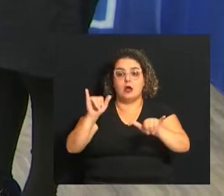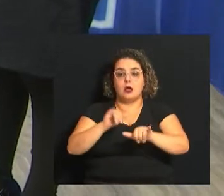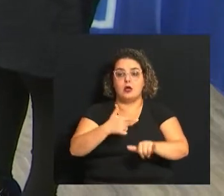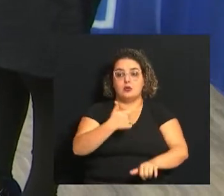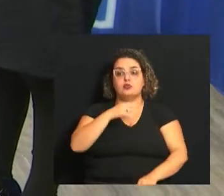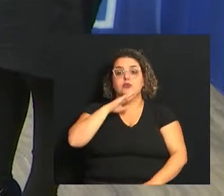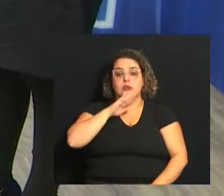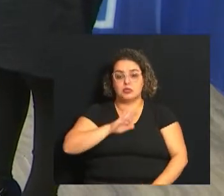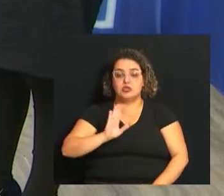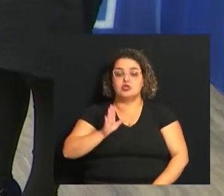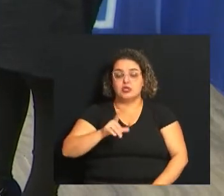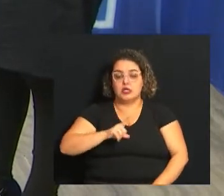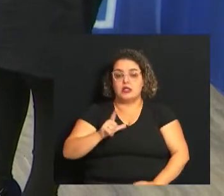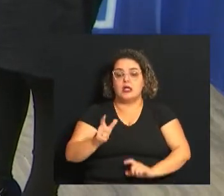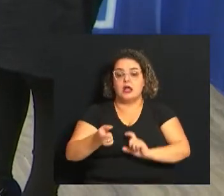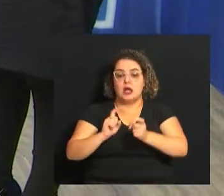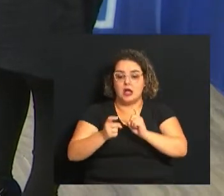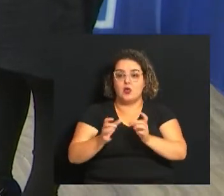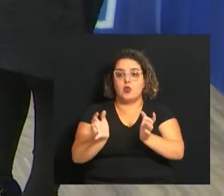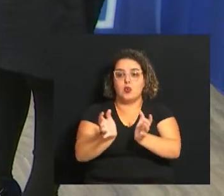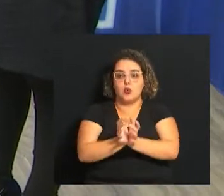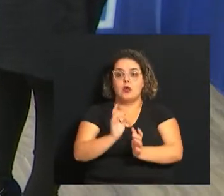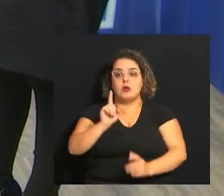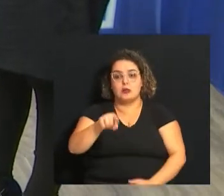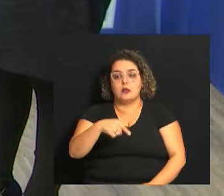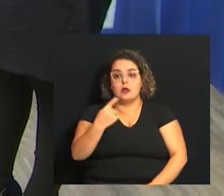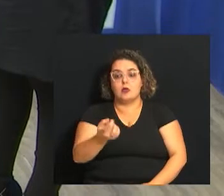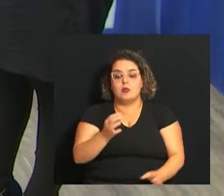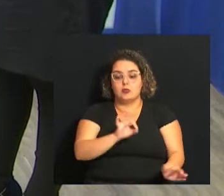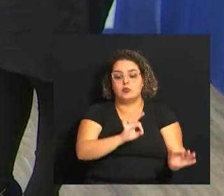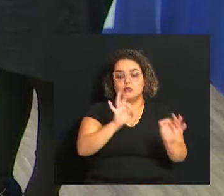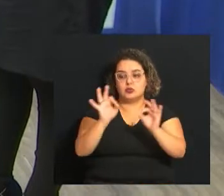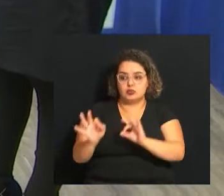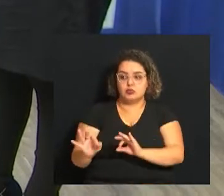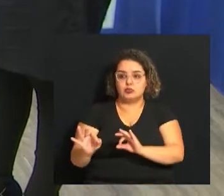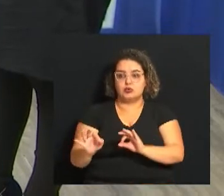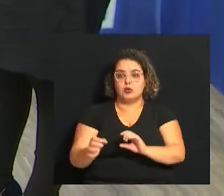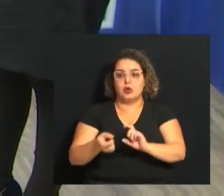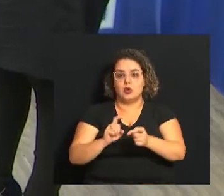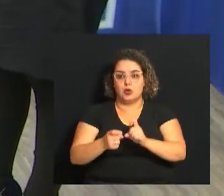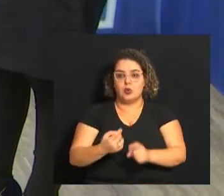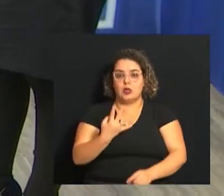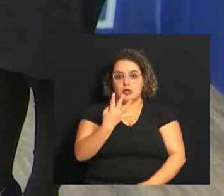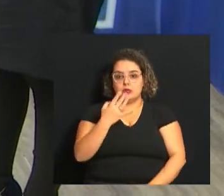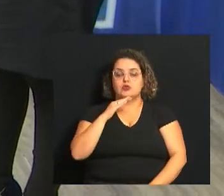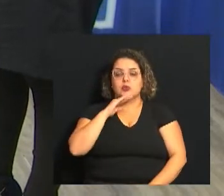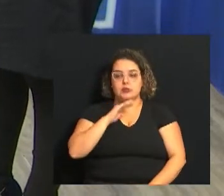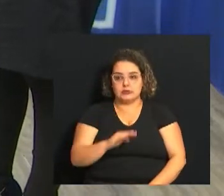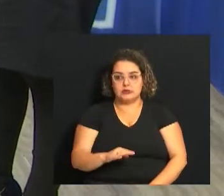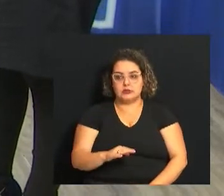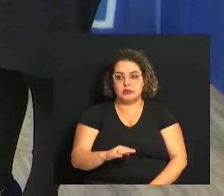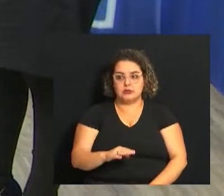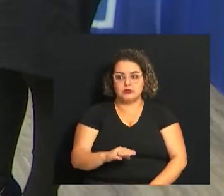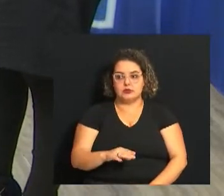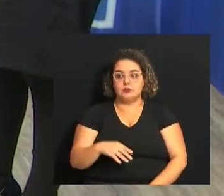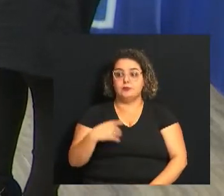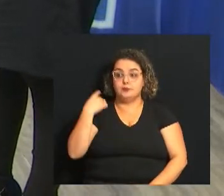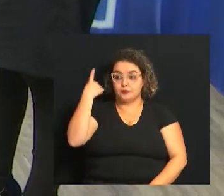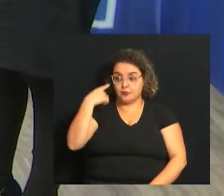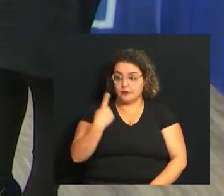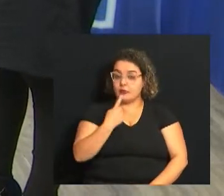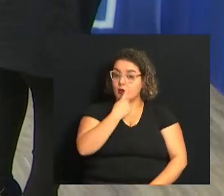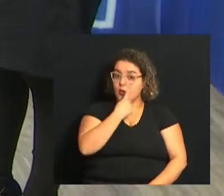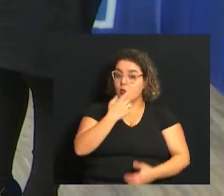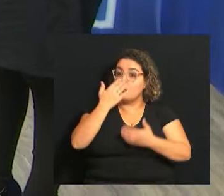tem reunião de comissão e depois a gente segue acompanhando com essa reunião às 4 horas da tarde. Mirna Abreu, muito